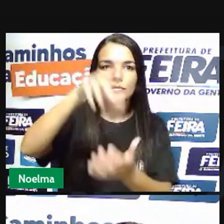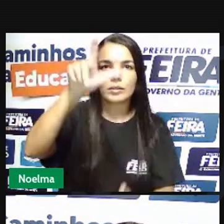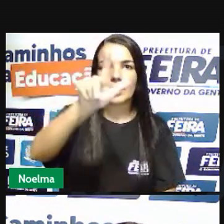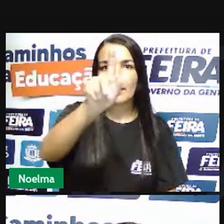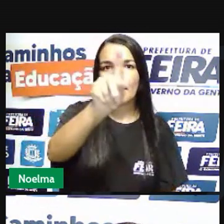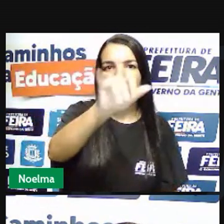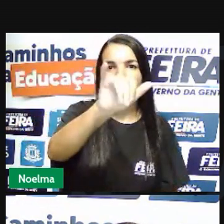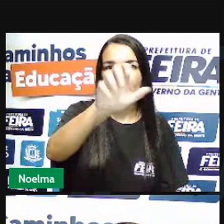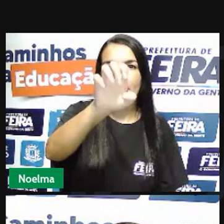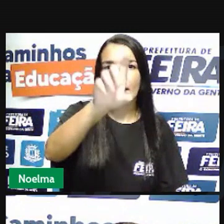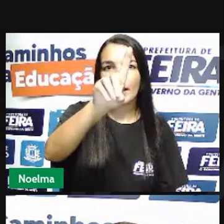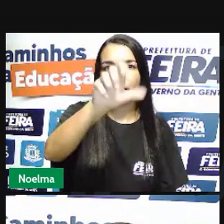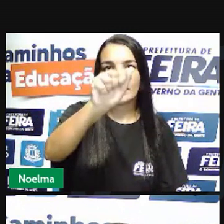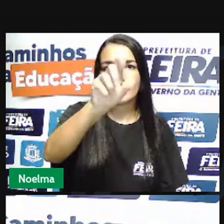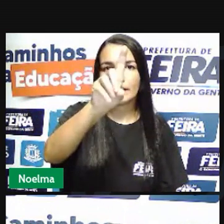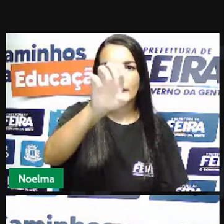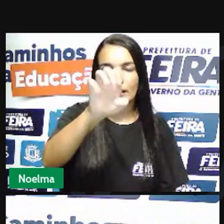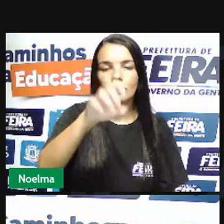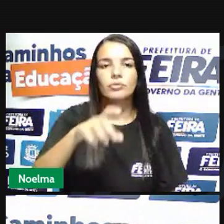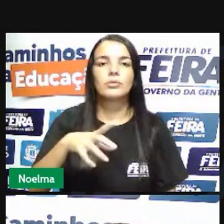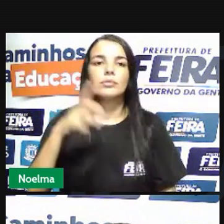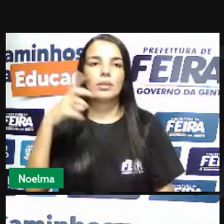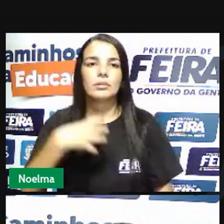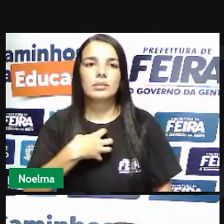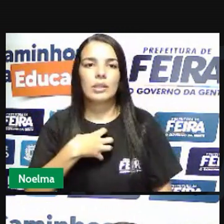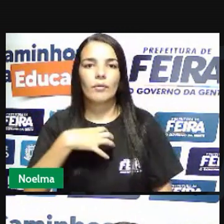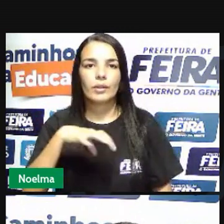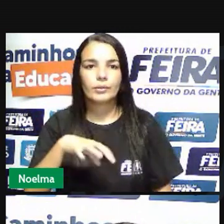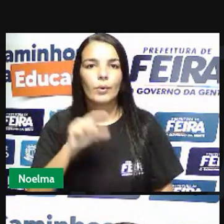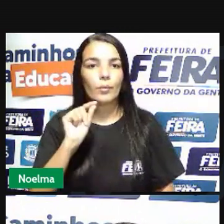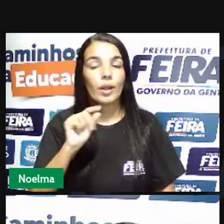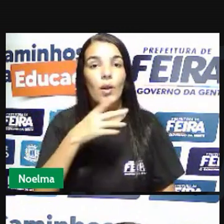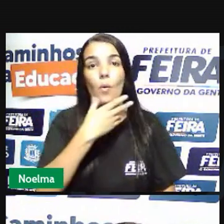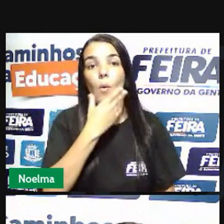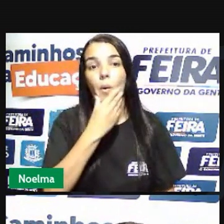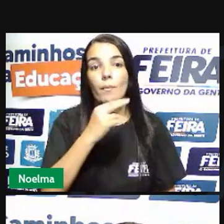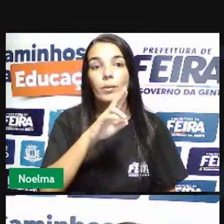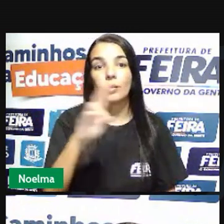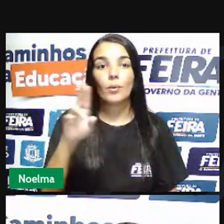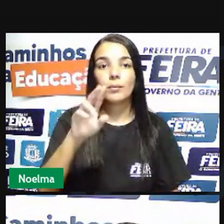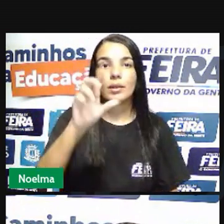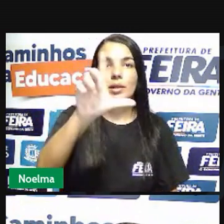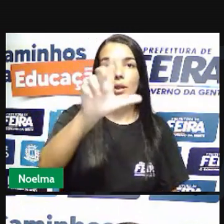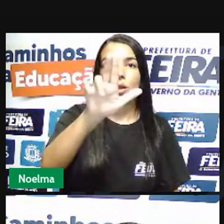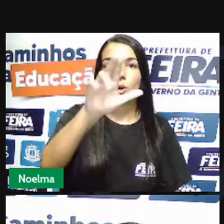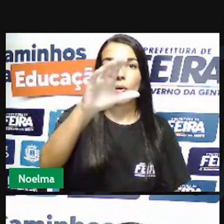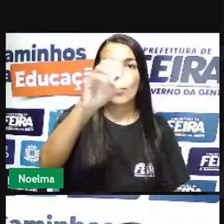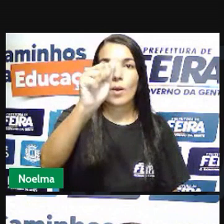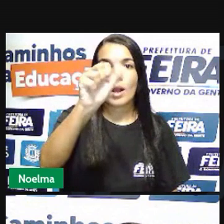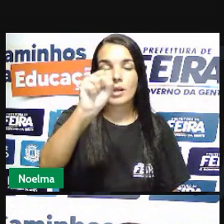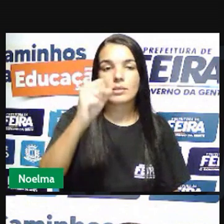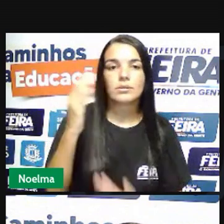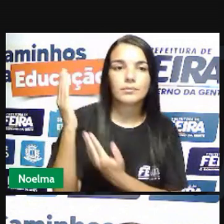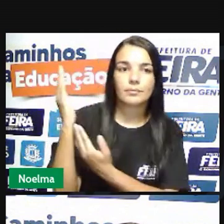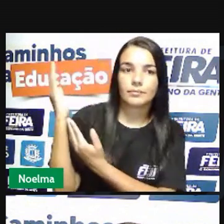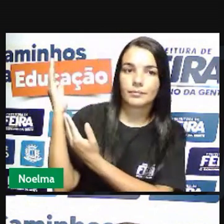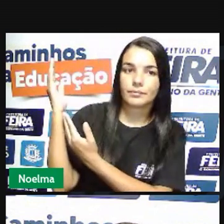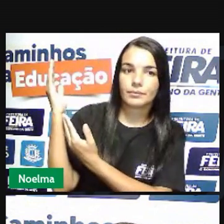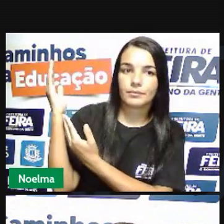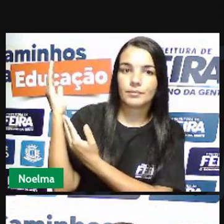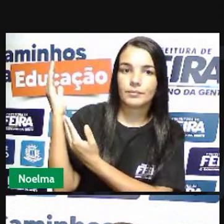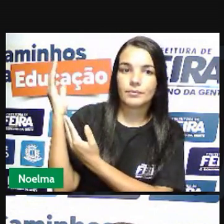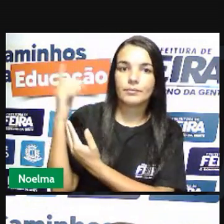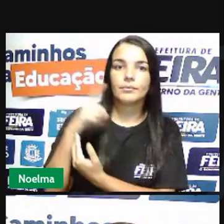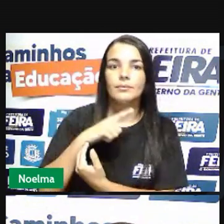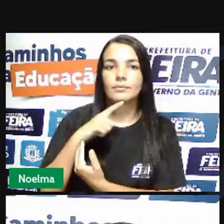conjuração da classe mais popular, que foram Lucas Dantas, Manuel Faustino, João de Deus